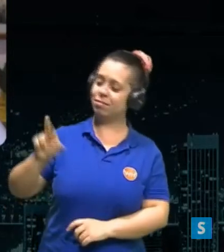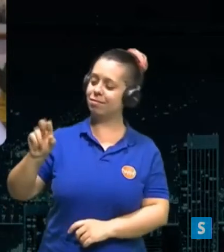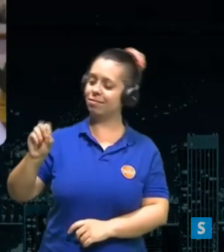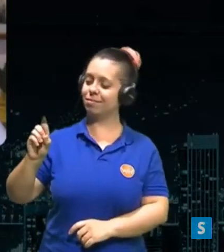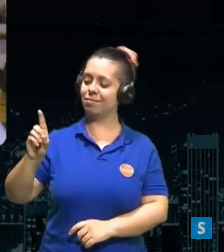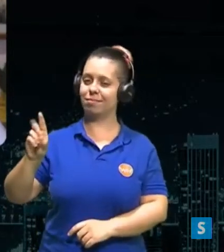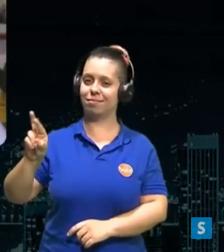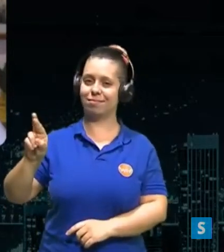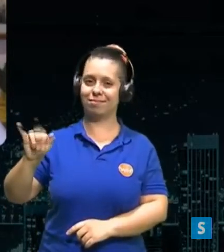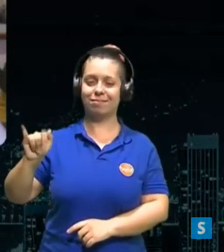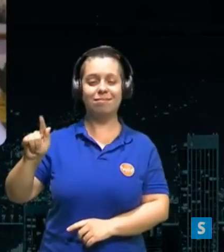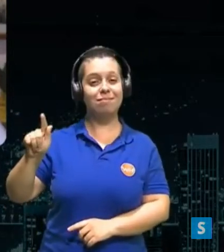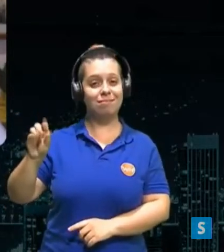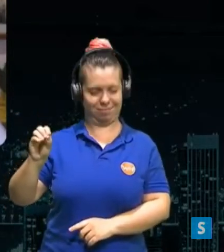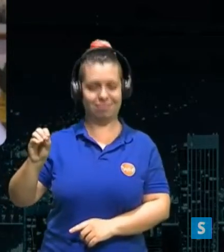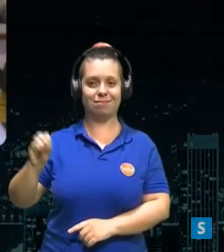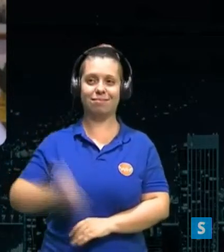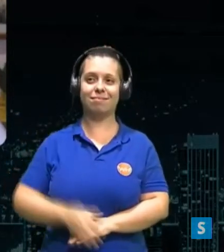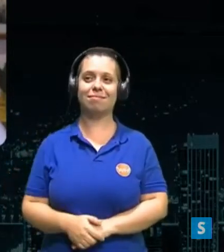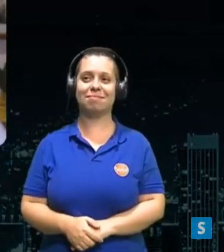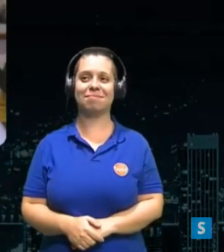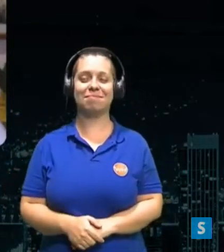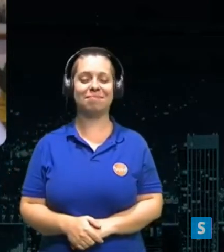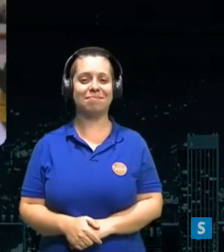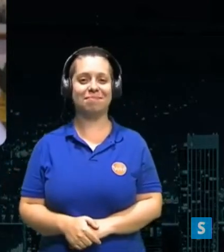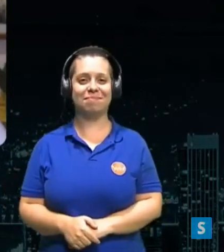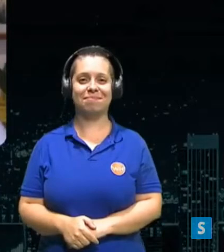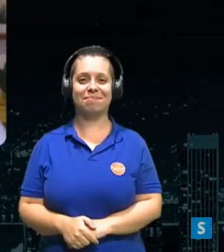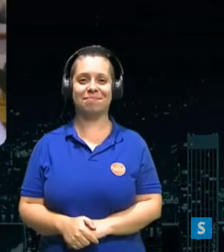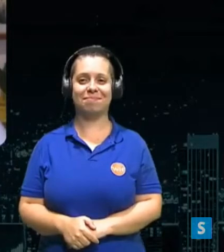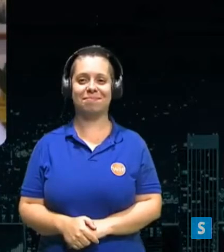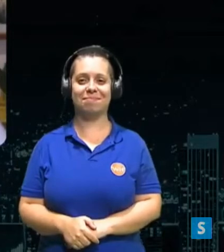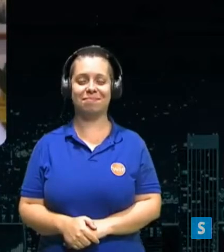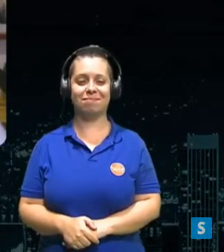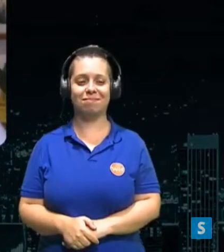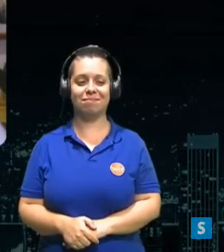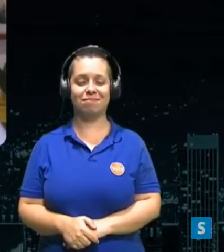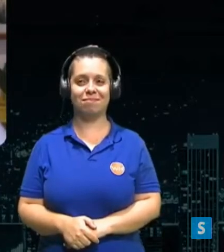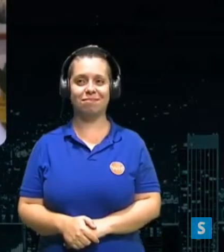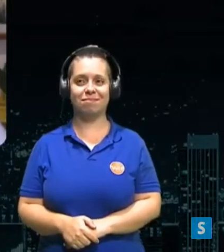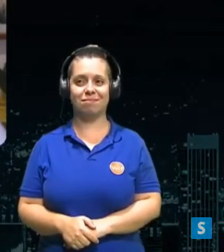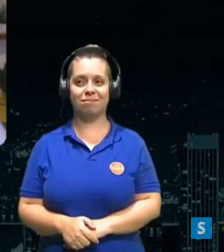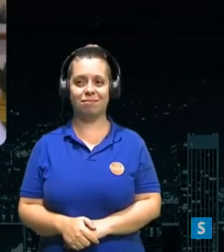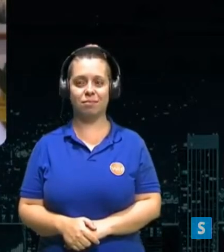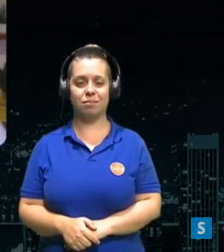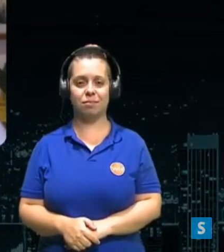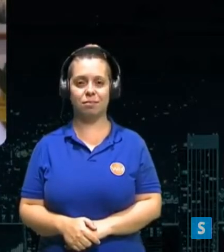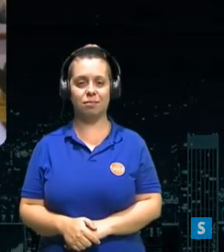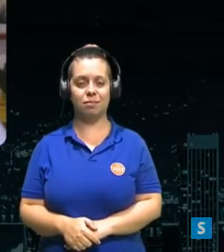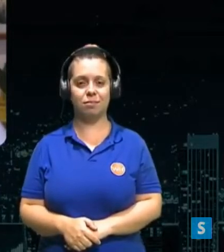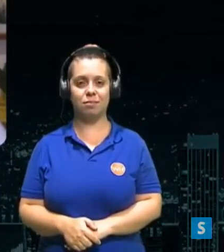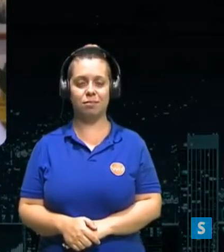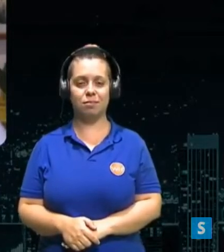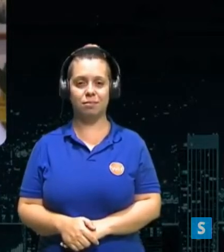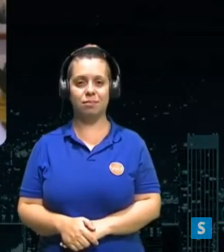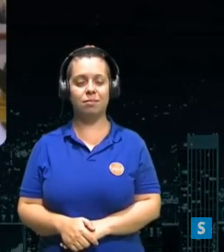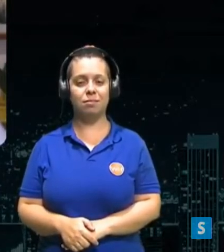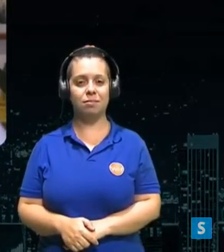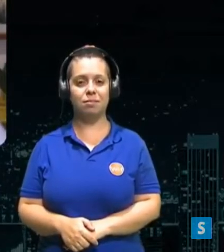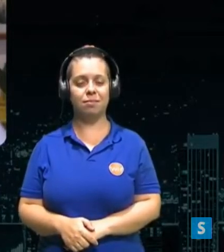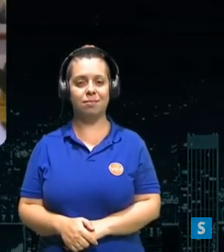ele pergunta chovendo também aqui e como mudar a mentalidade do que ele chama